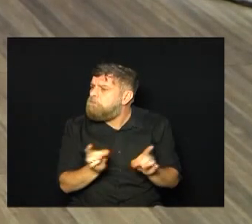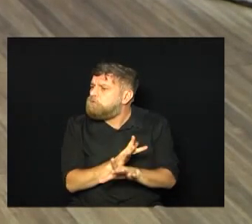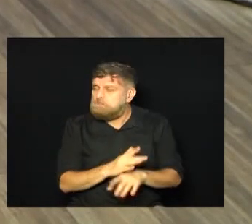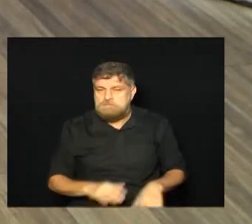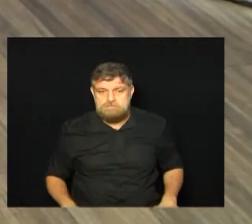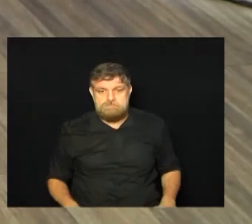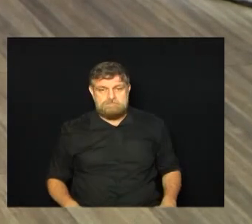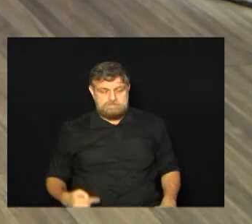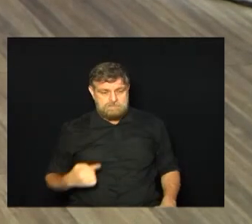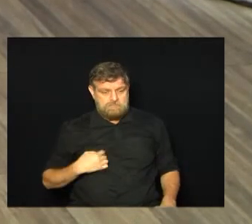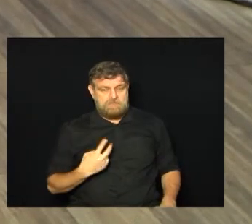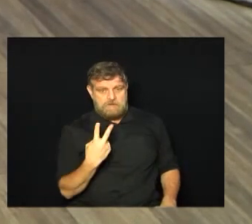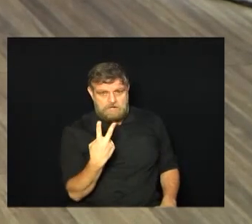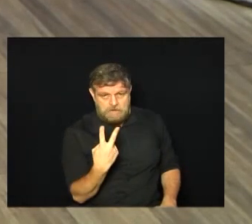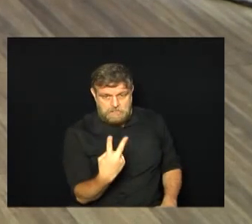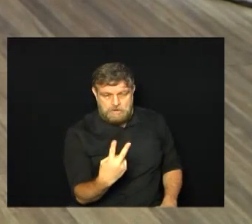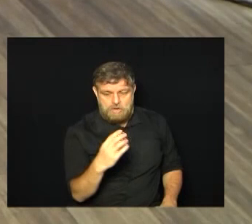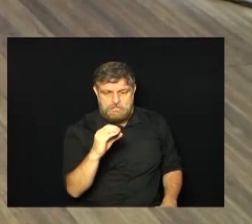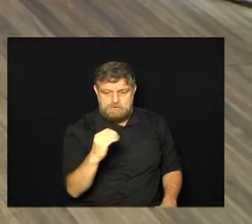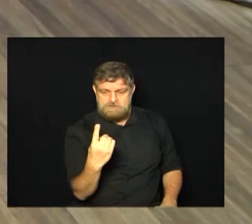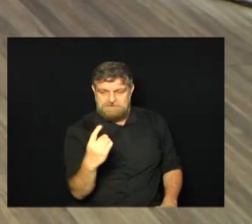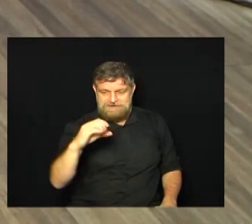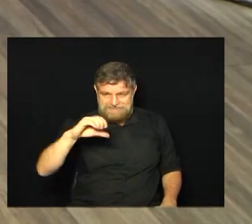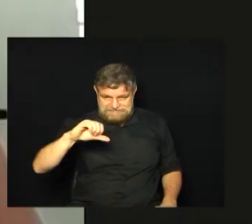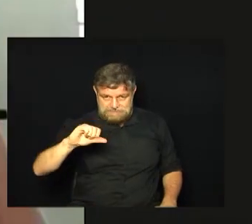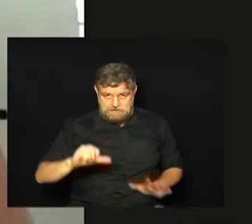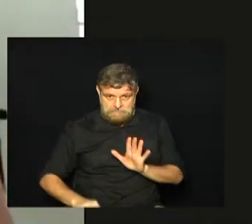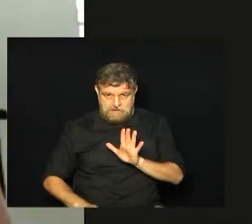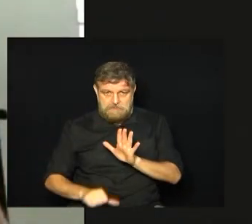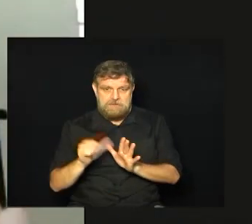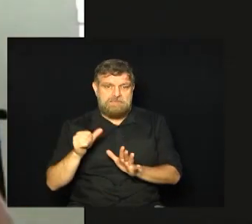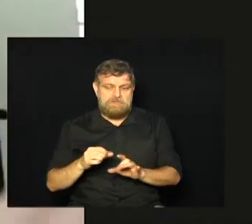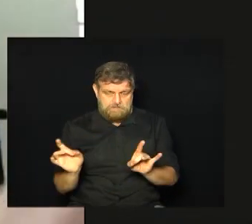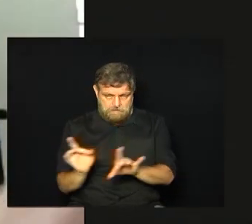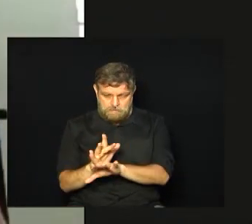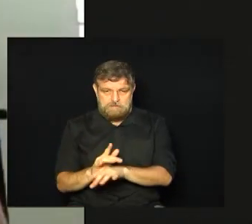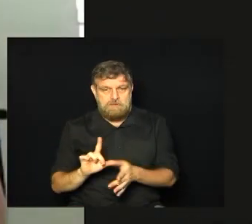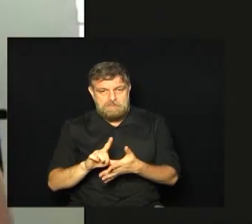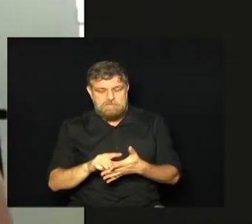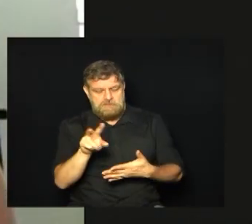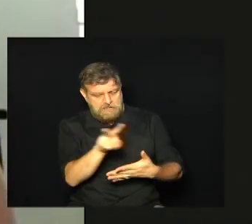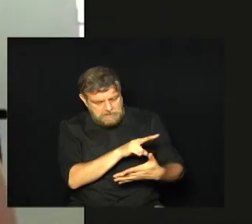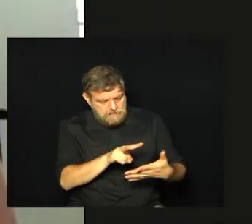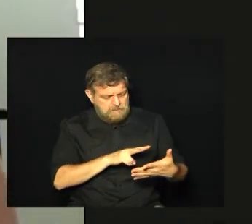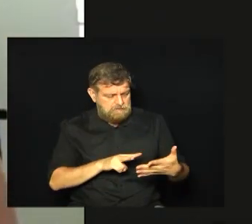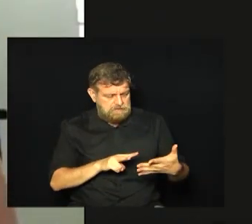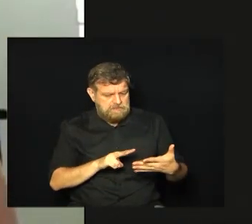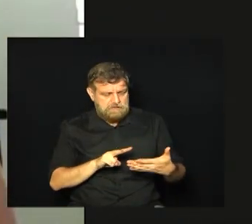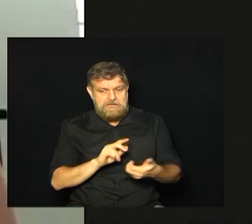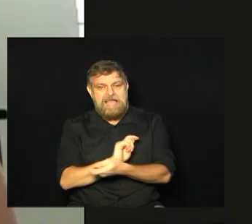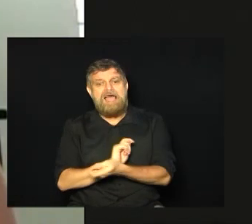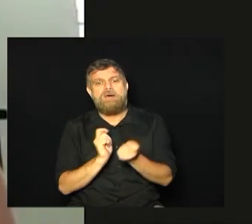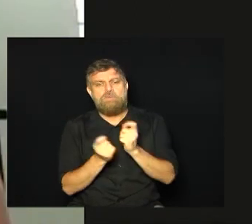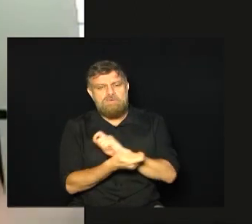Em 2019, a primeira versão. Aí, depois eu reli, fiz algumas modificações,